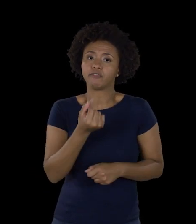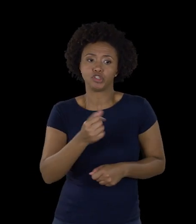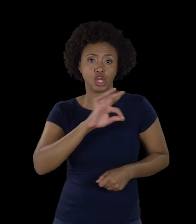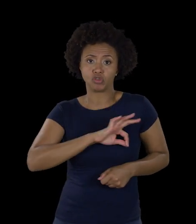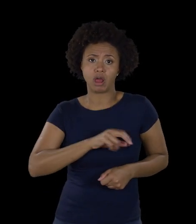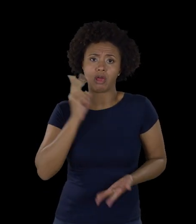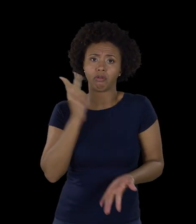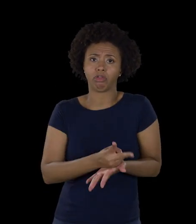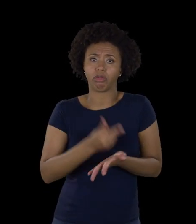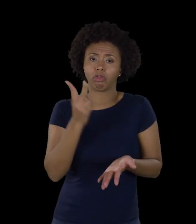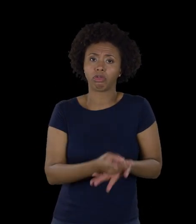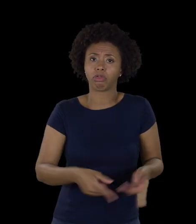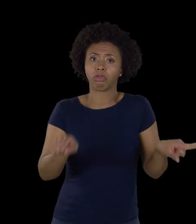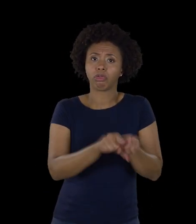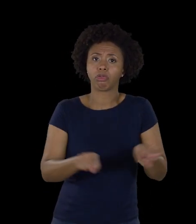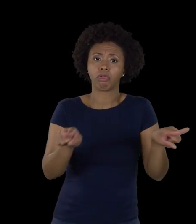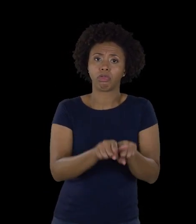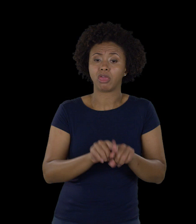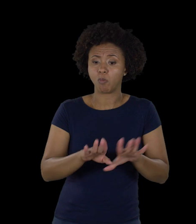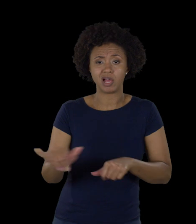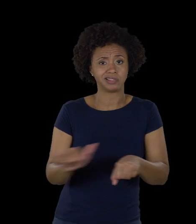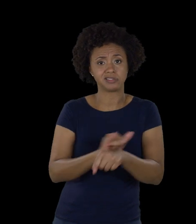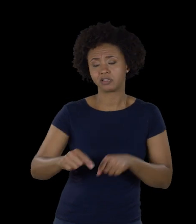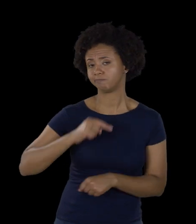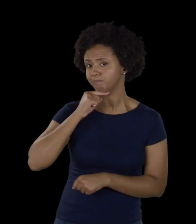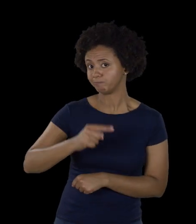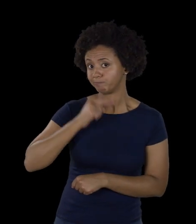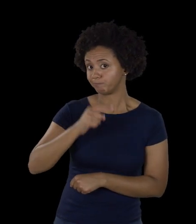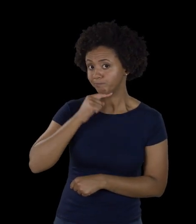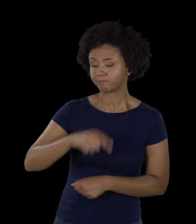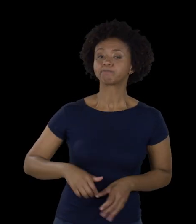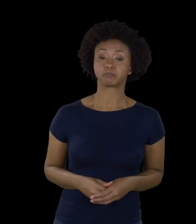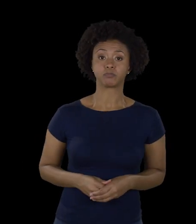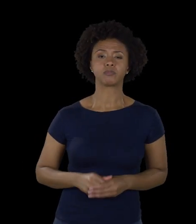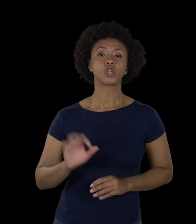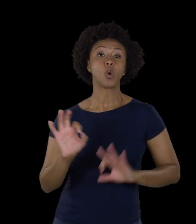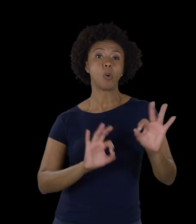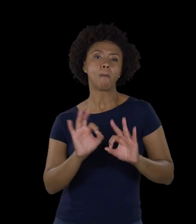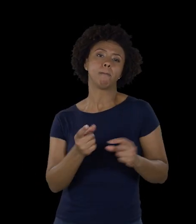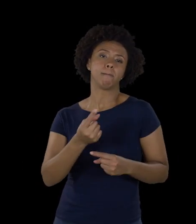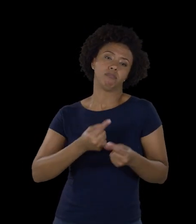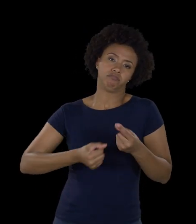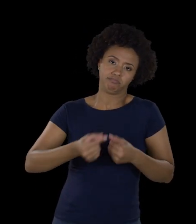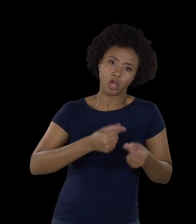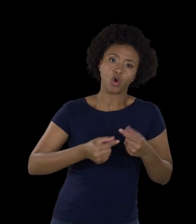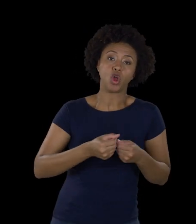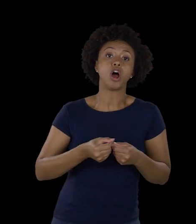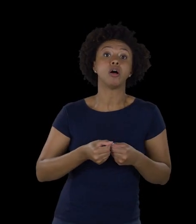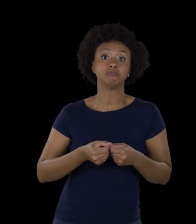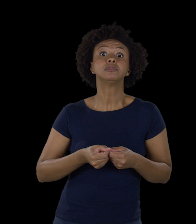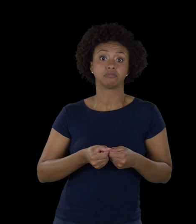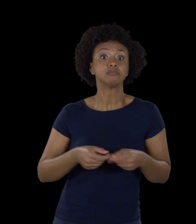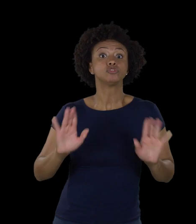salários, mas sem obter o sucesso esperado. Um dos planos econômicos chegam a confiscar a poupança de